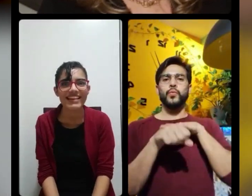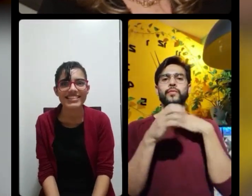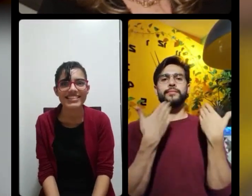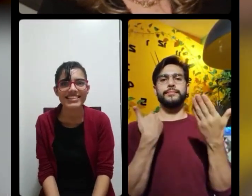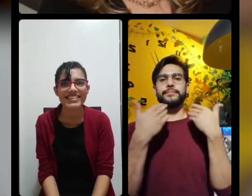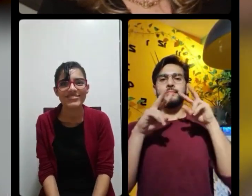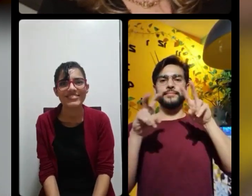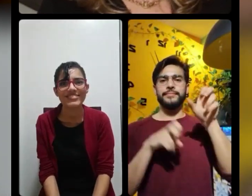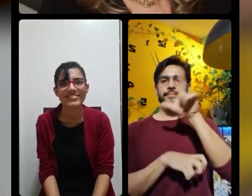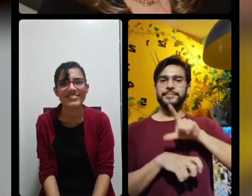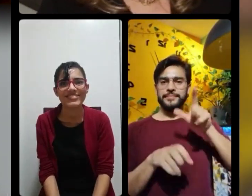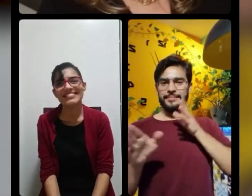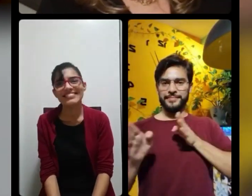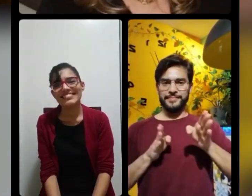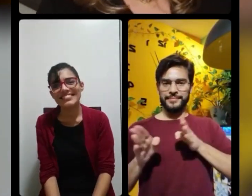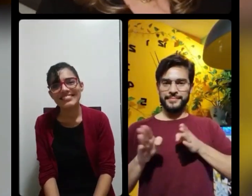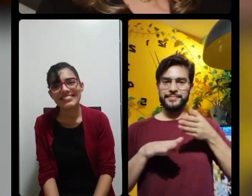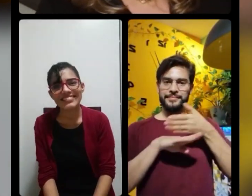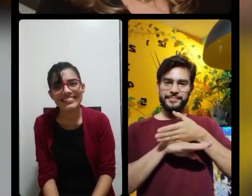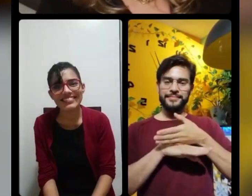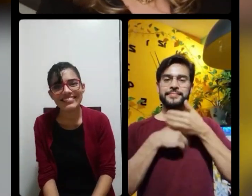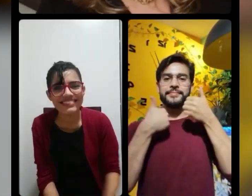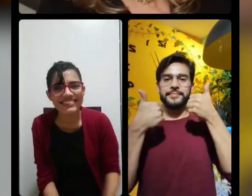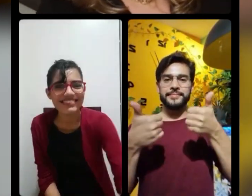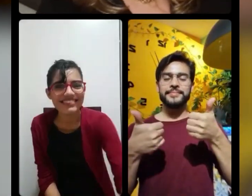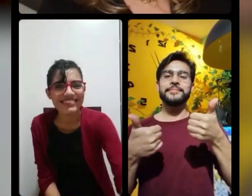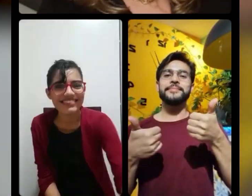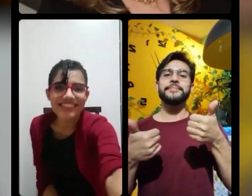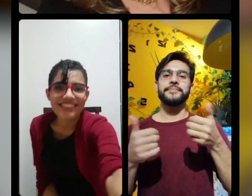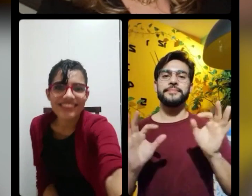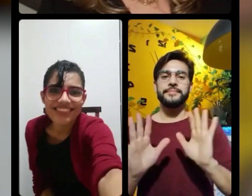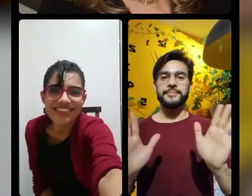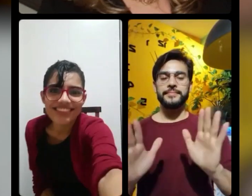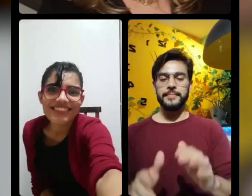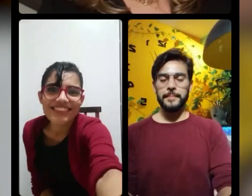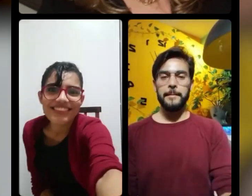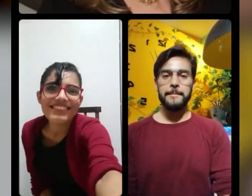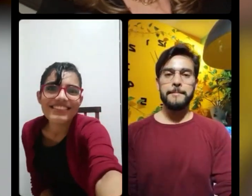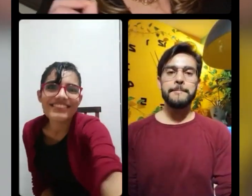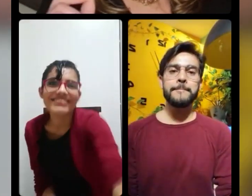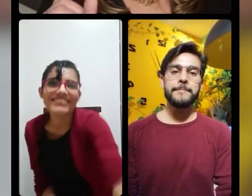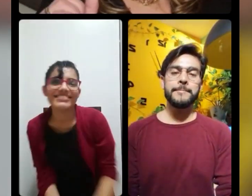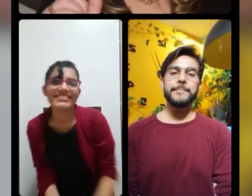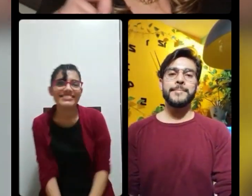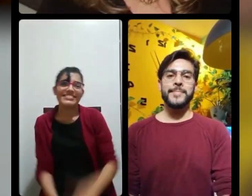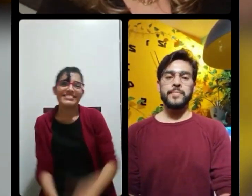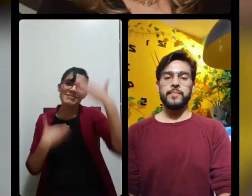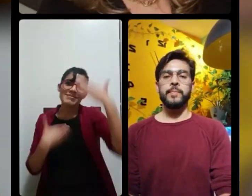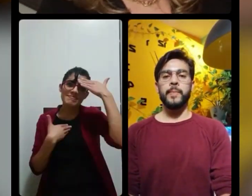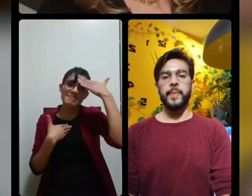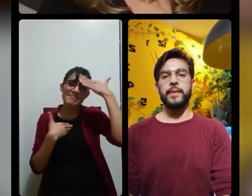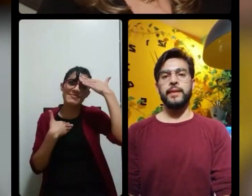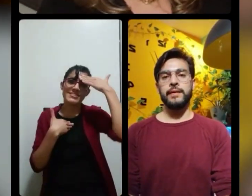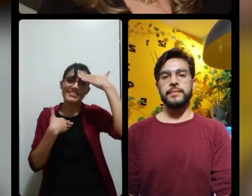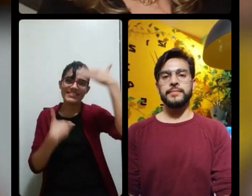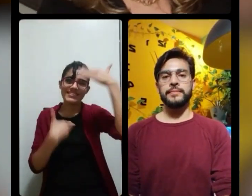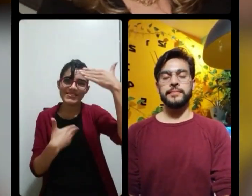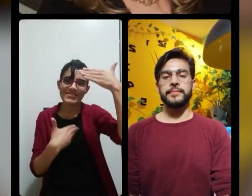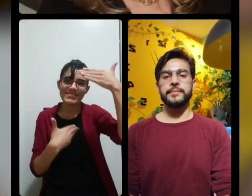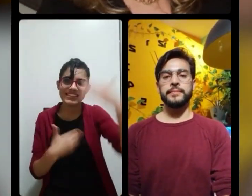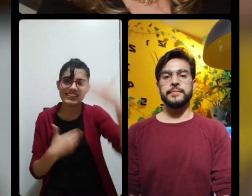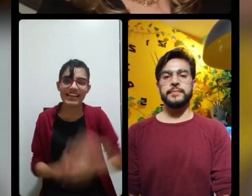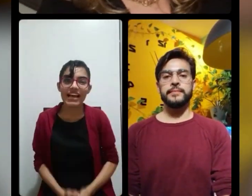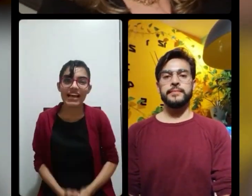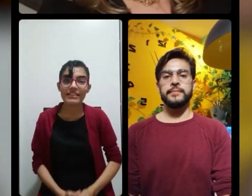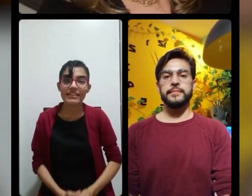literatura acessível. Pois é isso, minha gente. Muito obrigada, então. Essa live vai ficar salva no